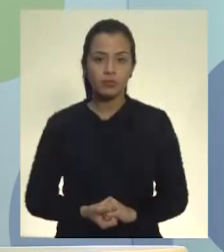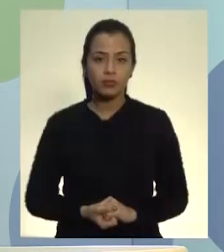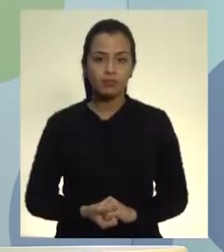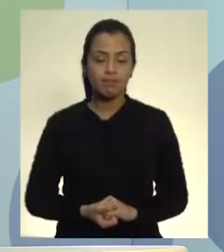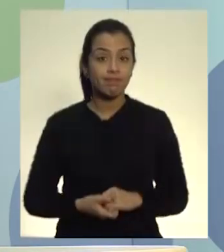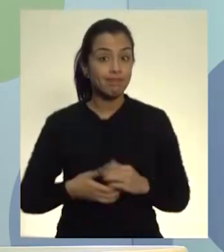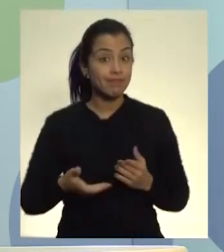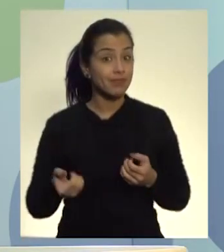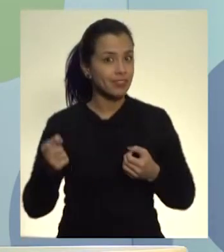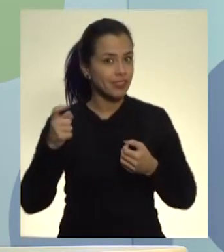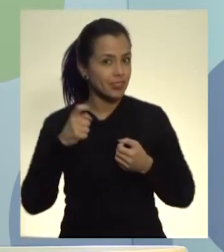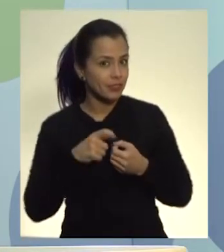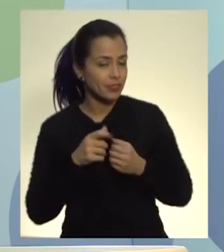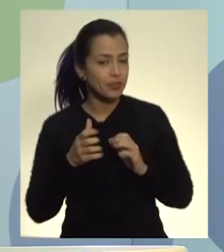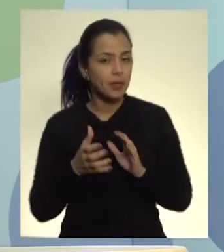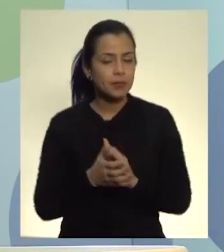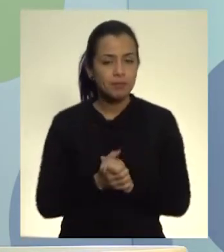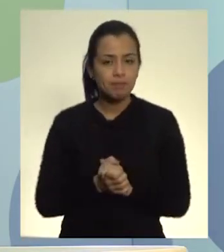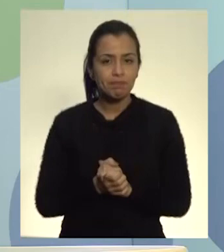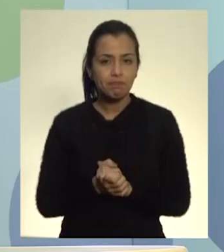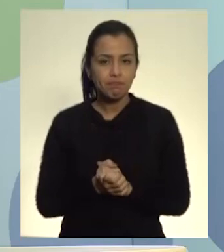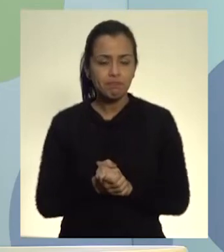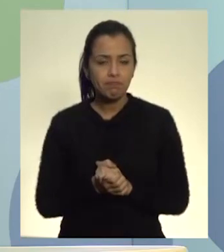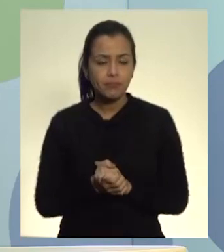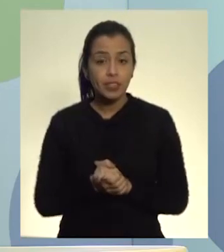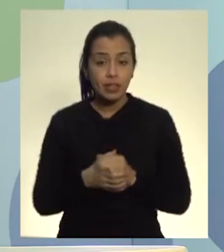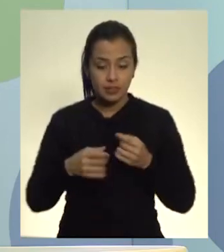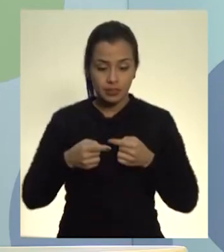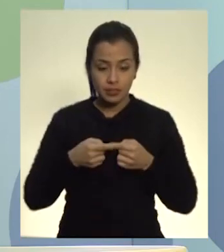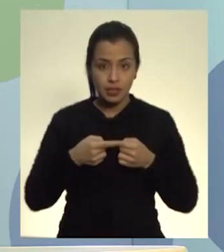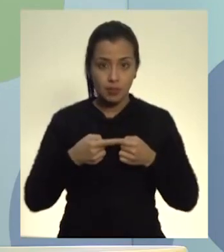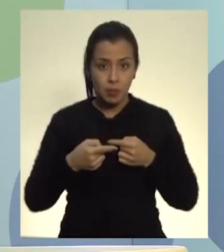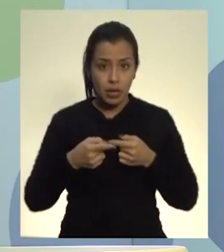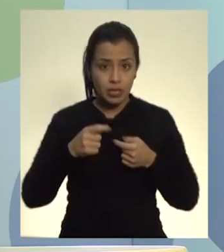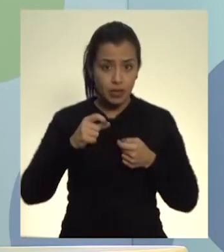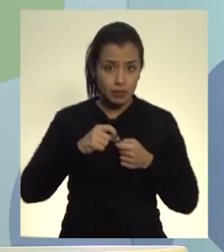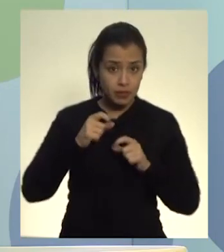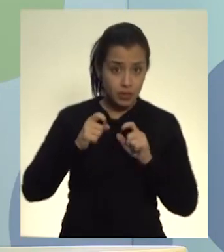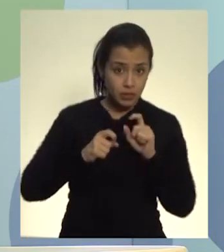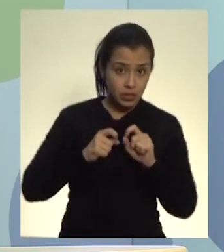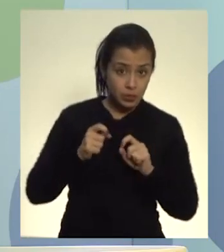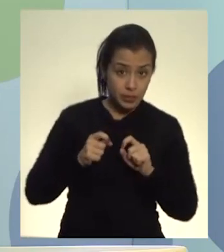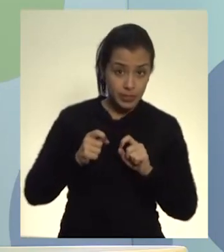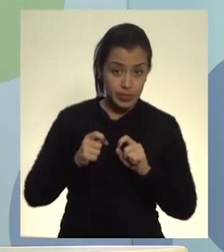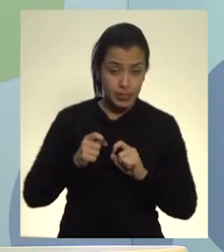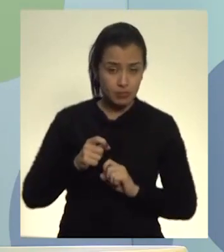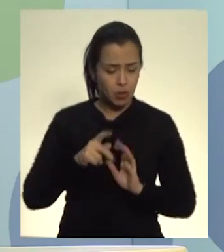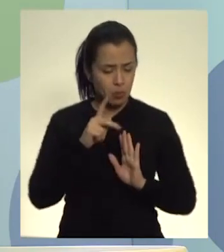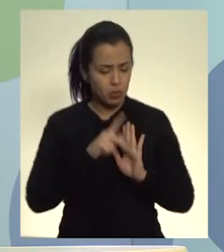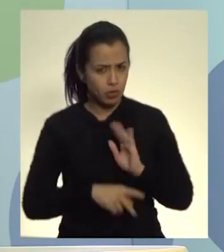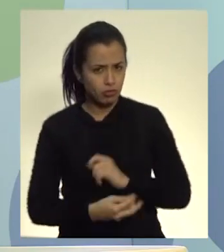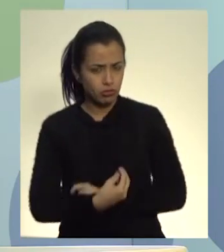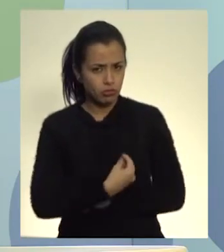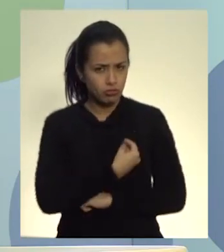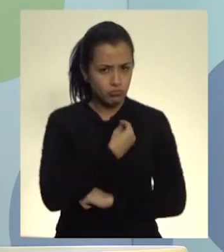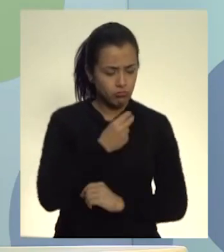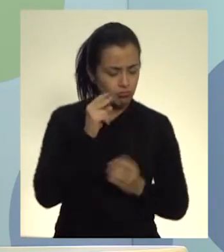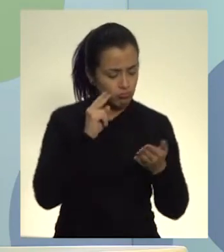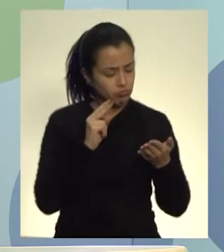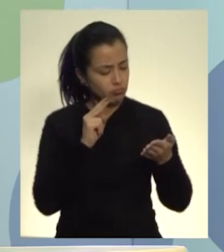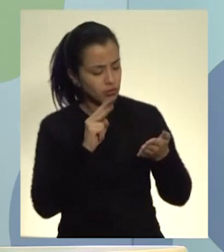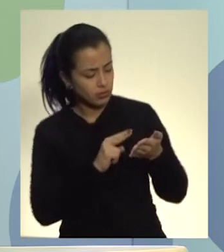Então, voltando, o que que vocês vão fazer durante a semana? Olhar o projeto de vida, fazer um exercício